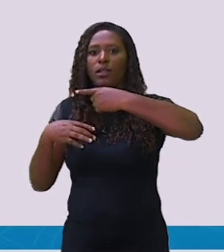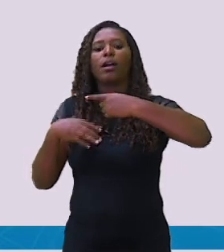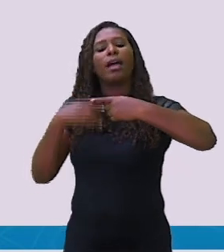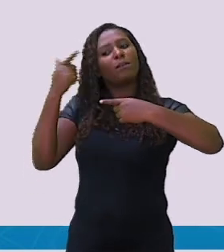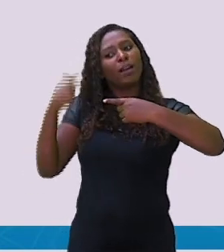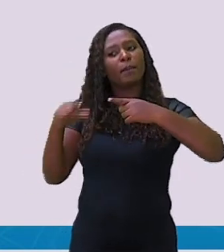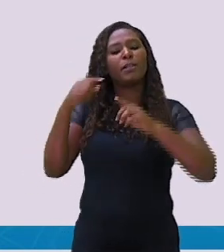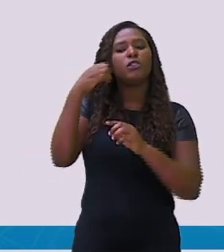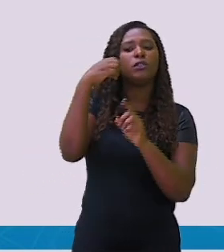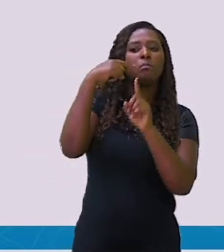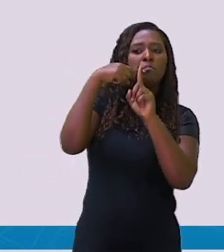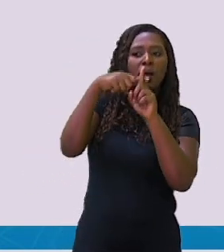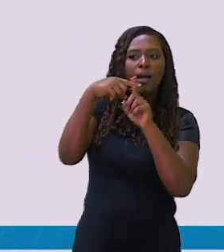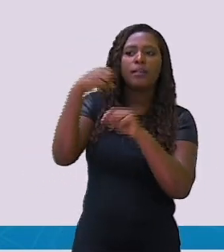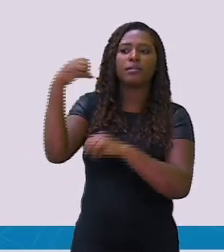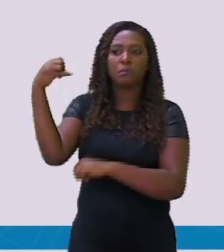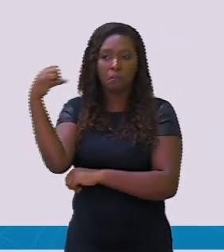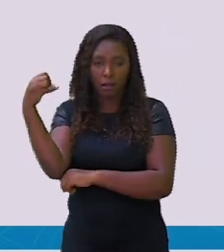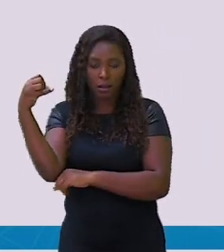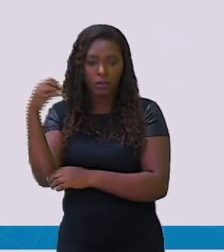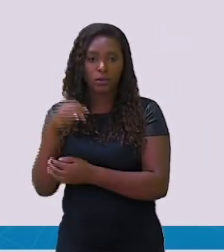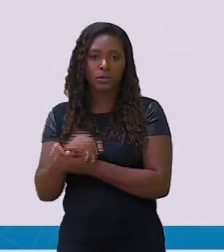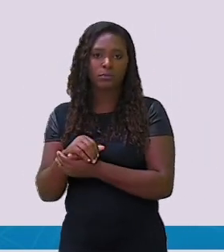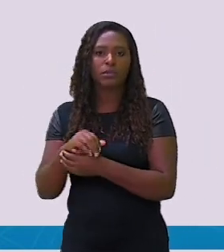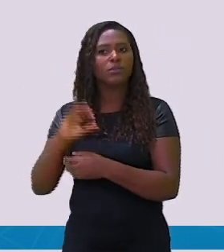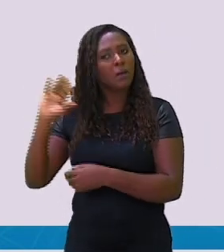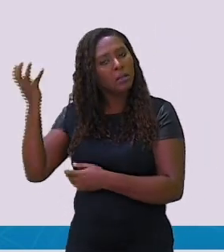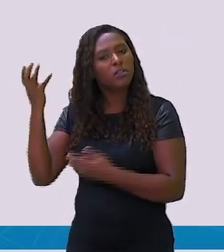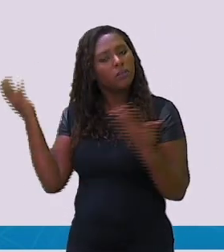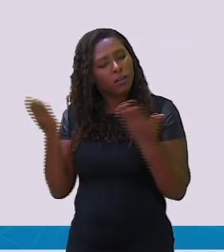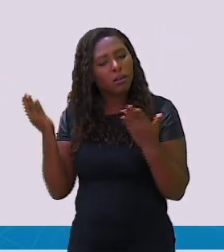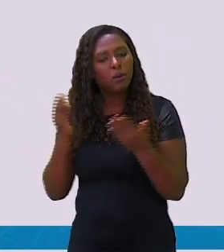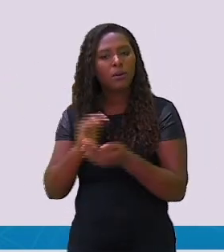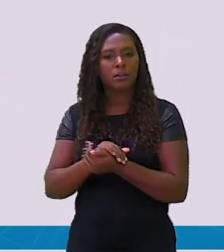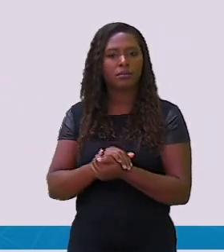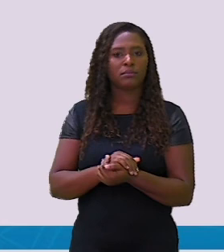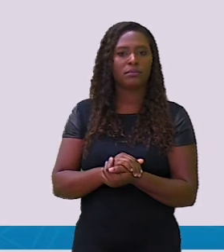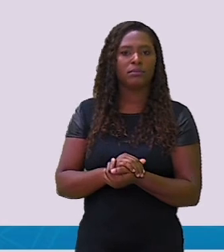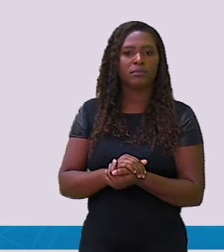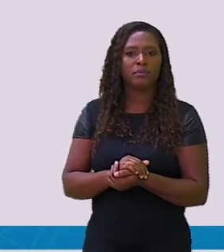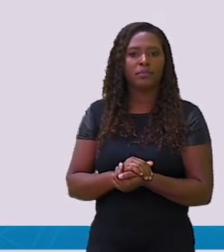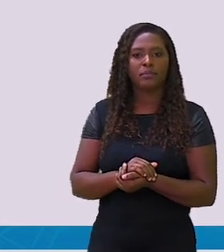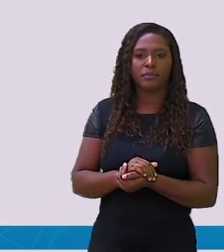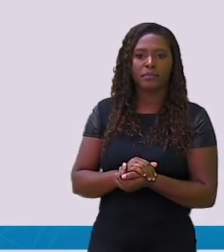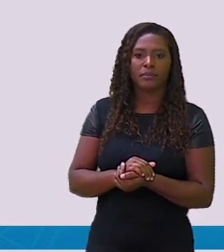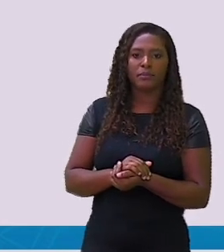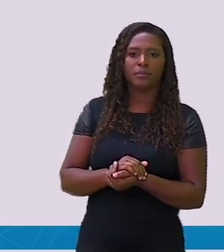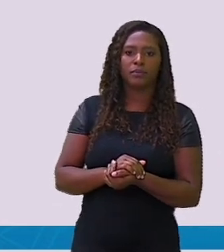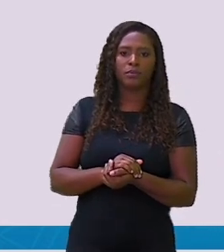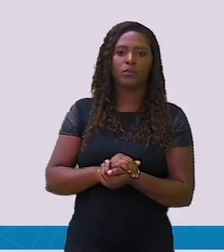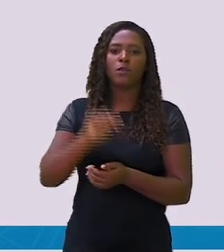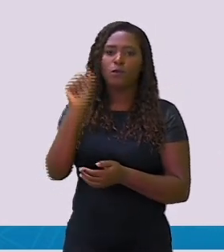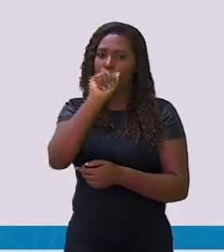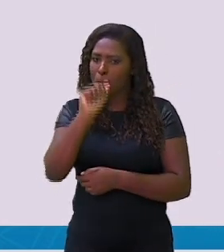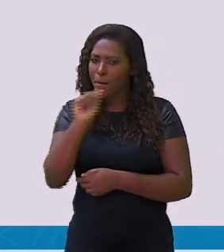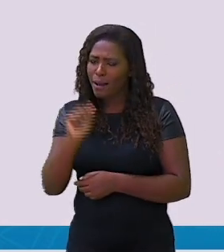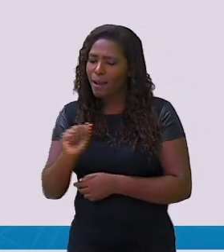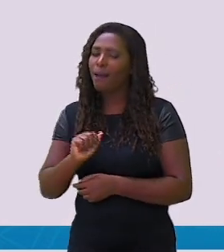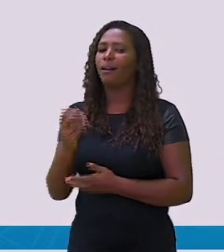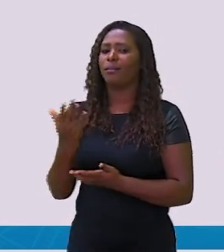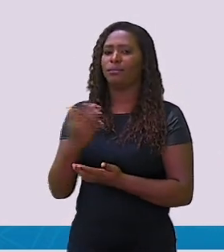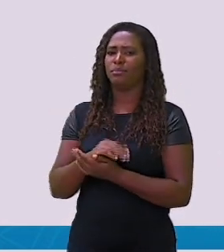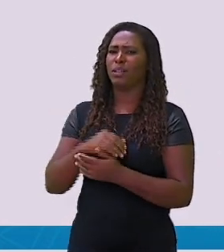ó e vou resolver eu vou apagar novamente pode resolver